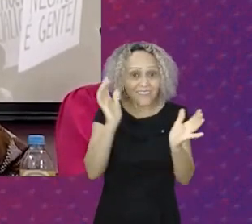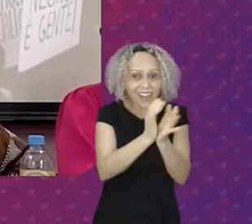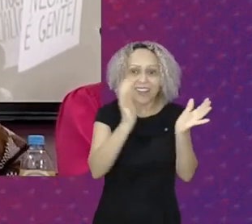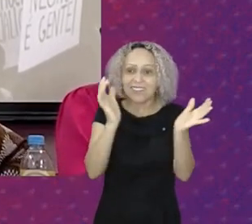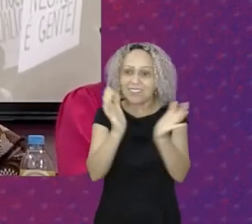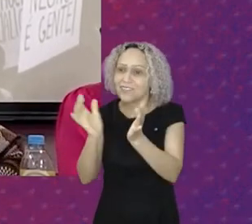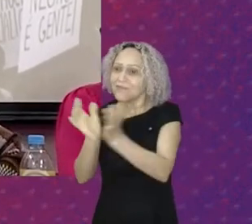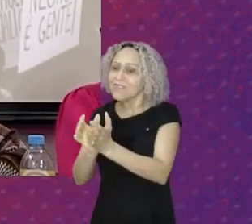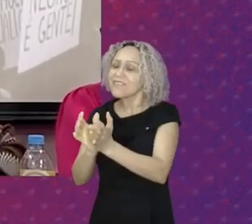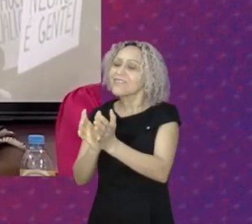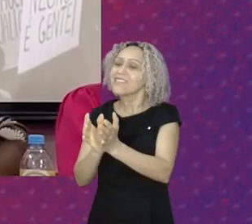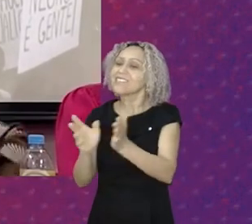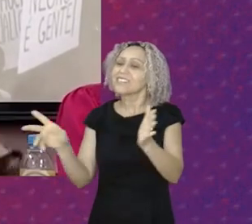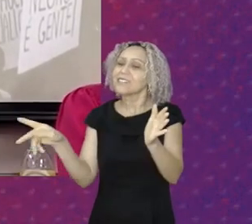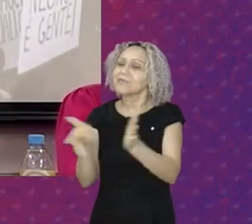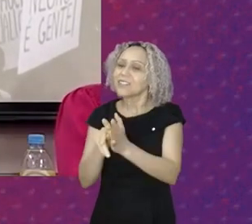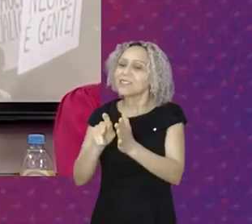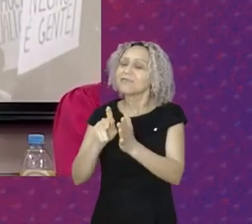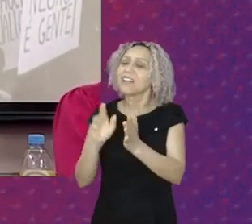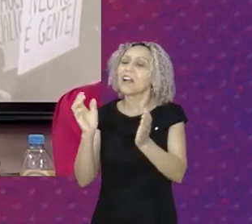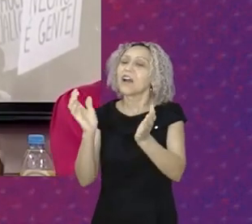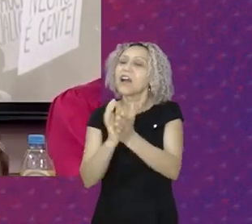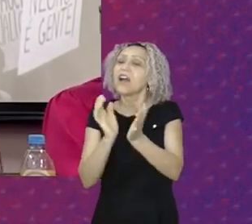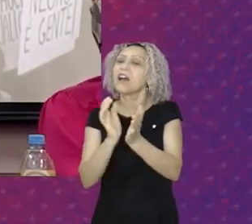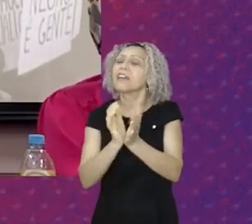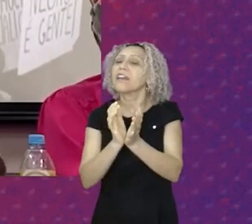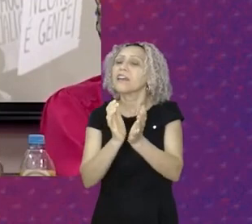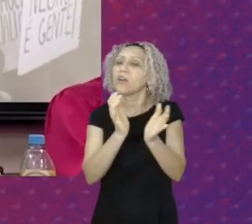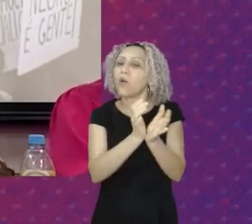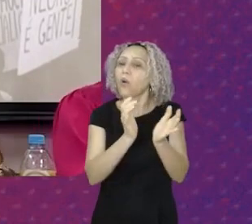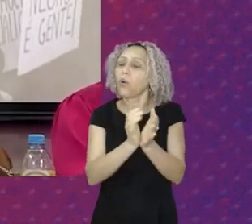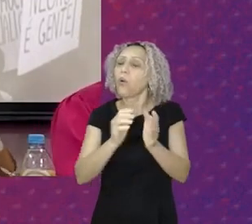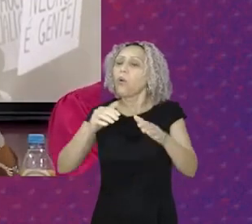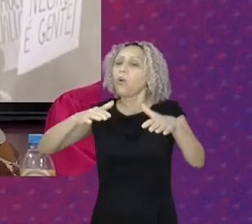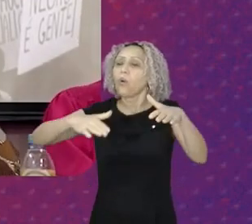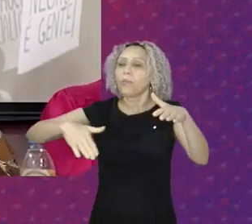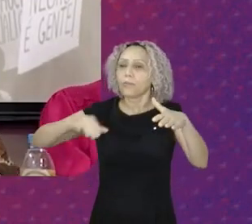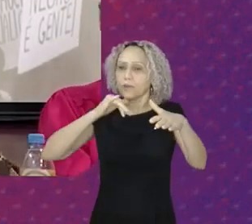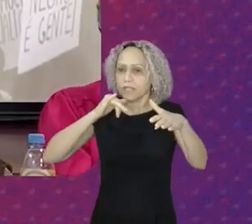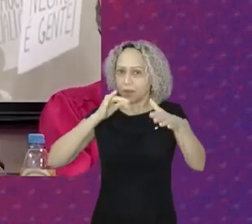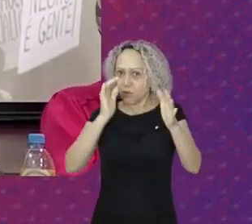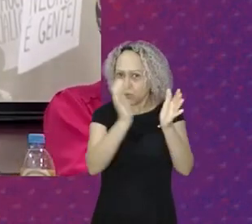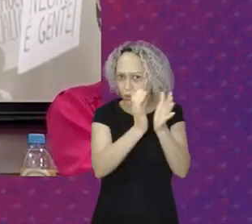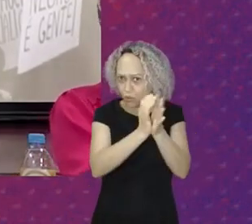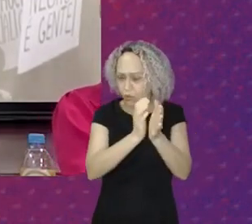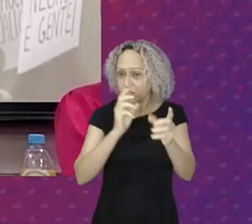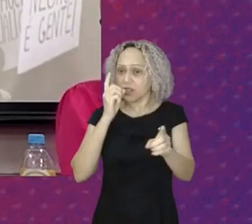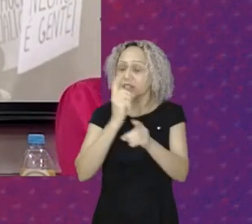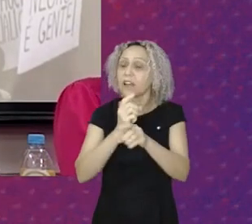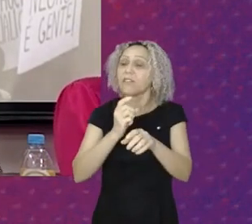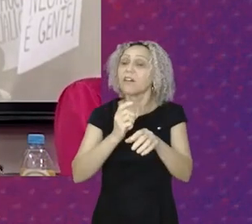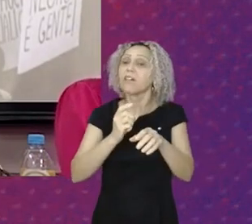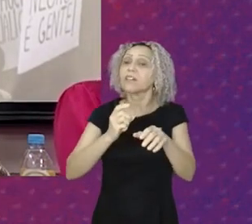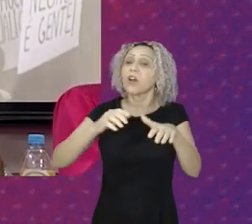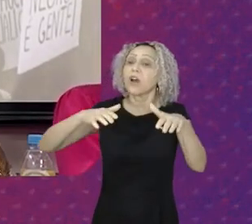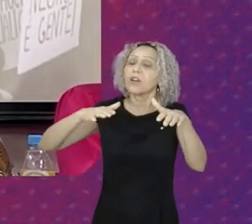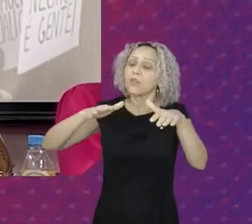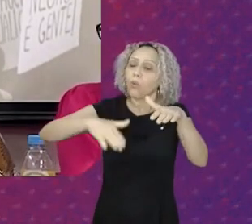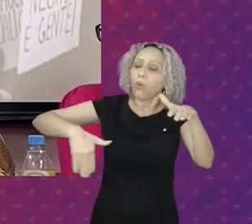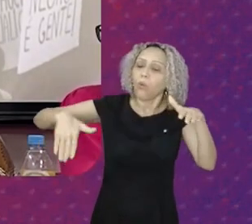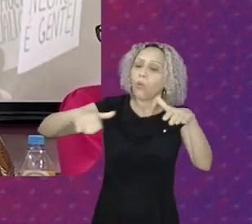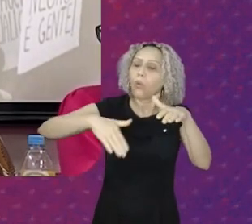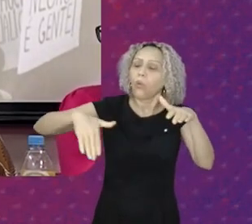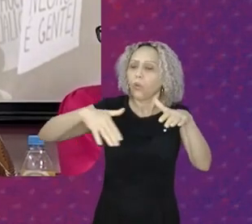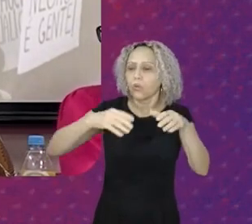brancas. Então se criavam os clubes sociais negros, né? Os encontros eram as formas de se